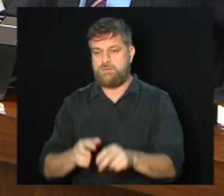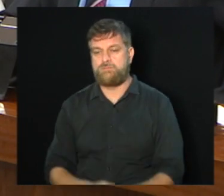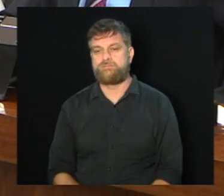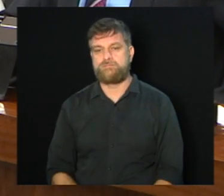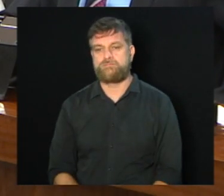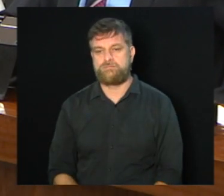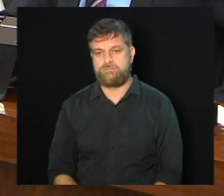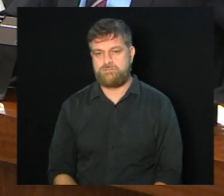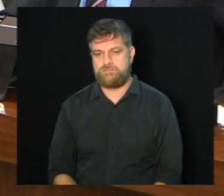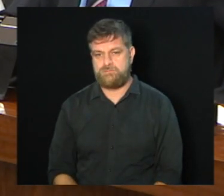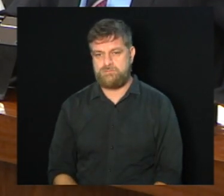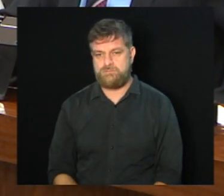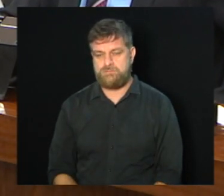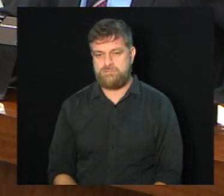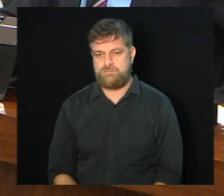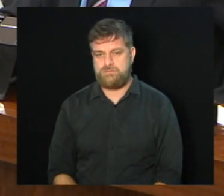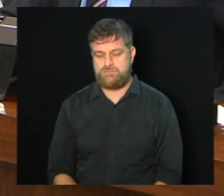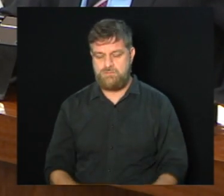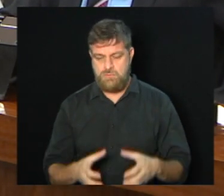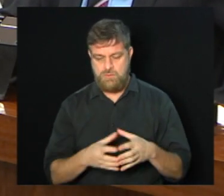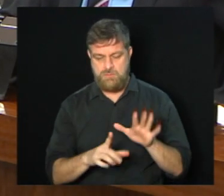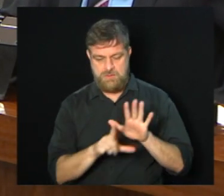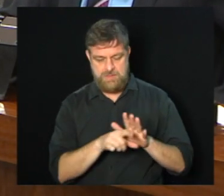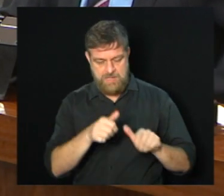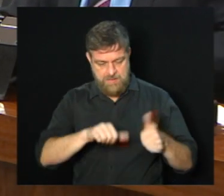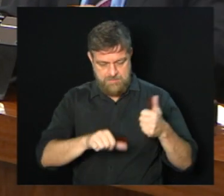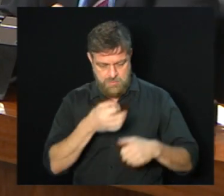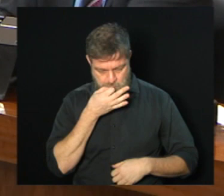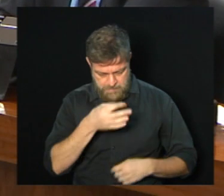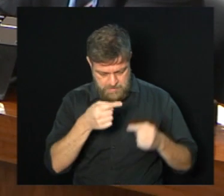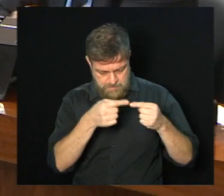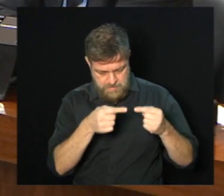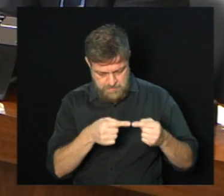Com parecer favorável ao projeto,